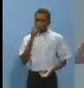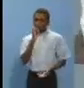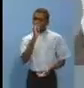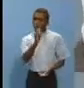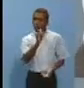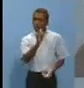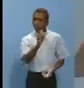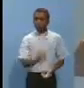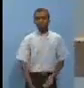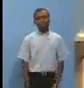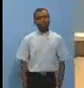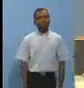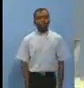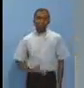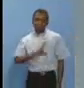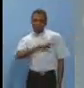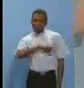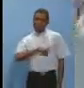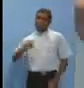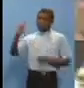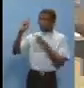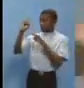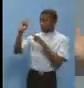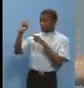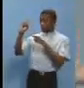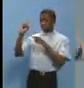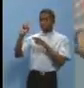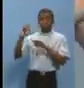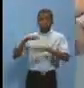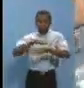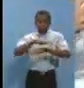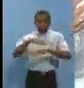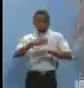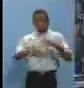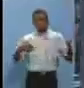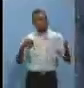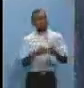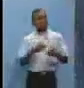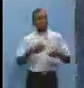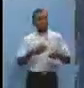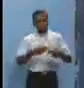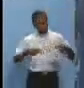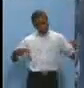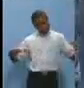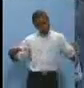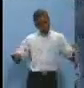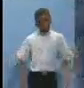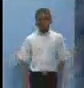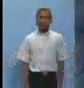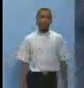caminhar ao mesmo tempo, ela para, masca e põe caminho. Mas tem gente que não consegue essa coordenação motora por alguma